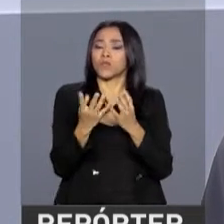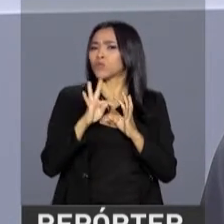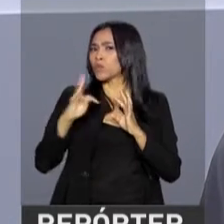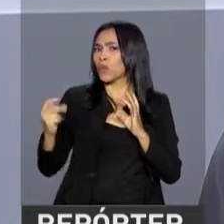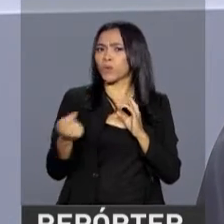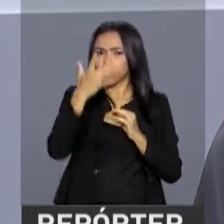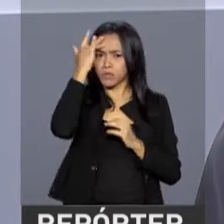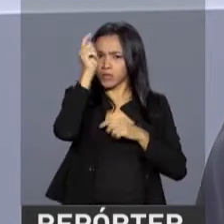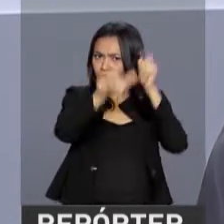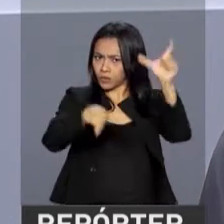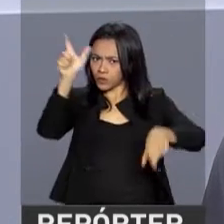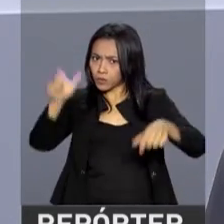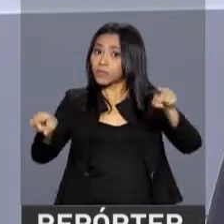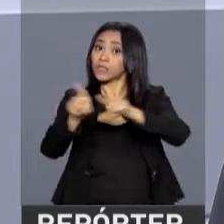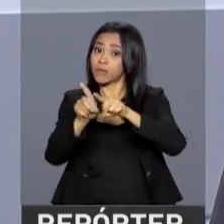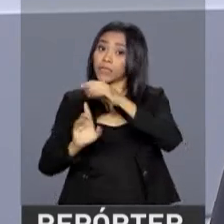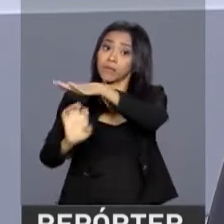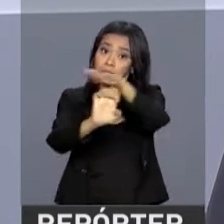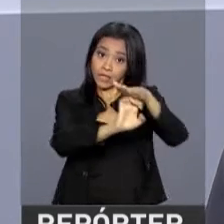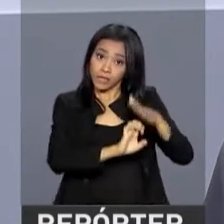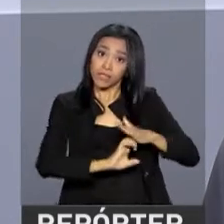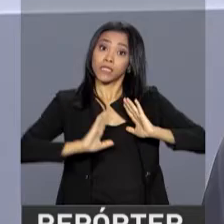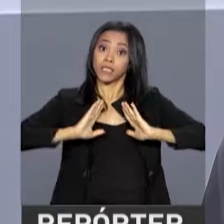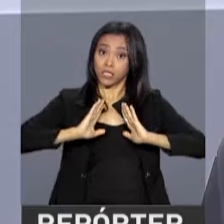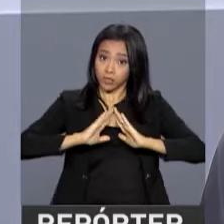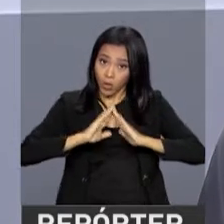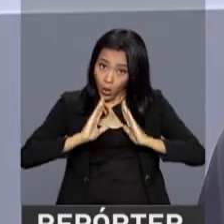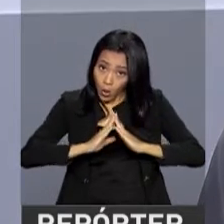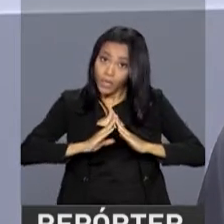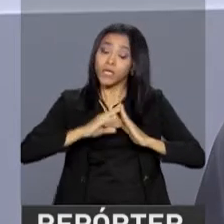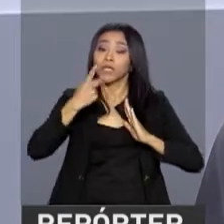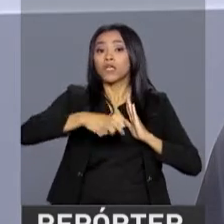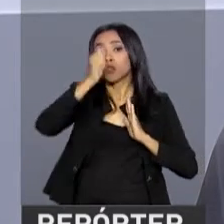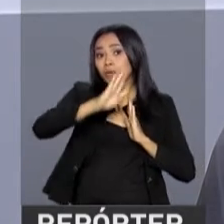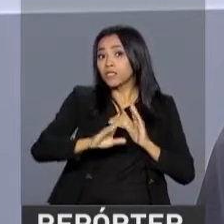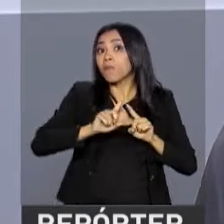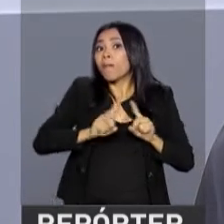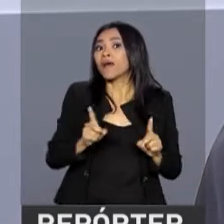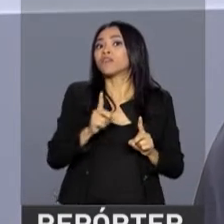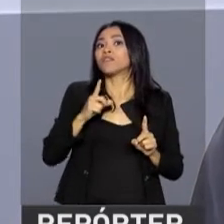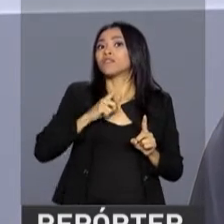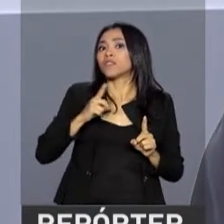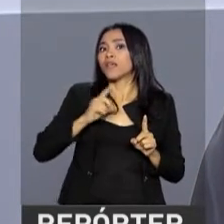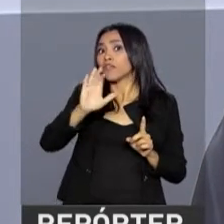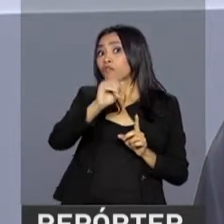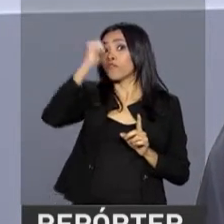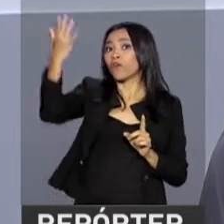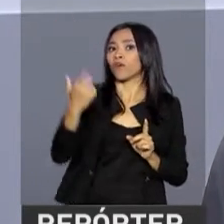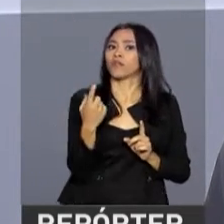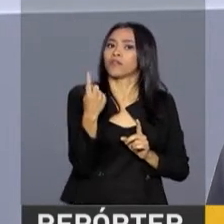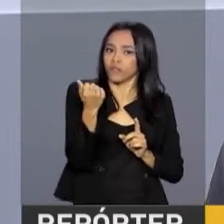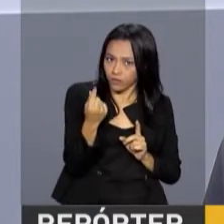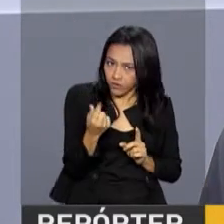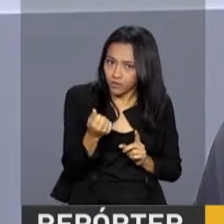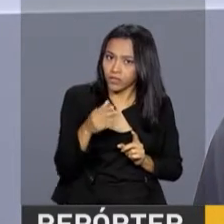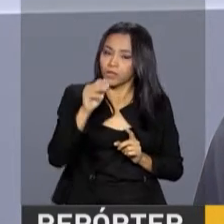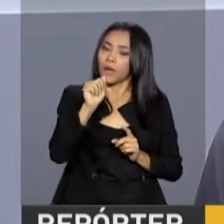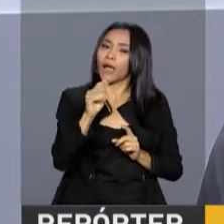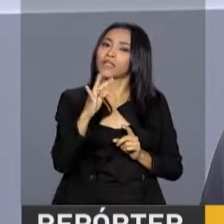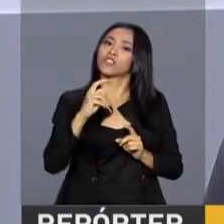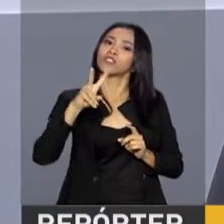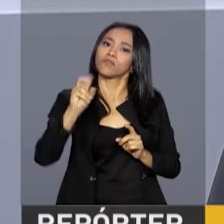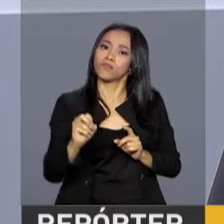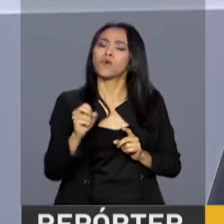e jurídicas residentes no país que detinham no exterior em 31 de dezembro ativos iguais ou superiores